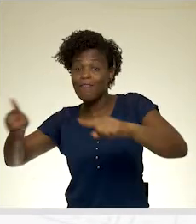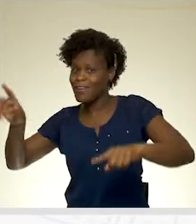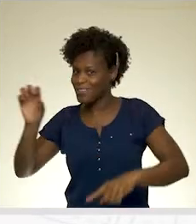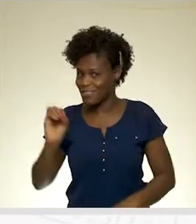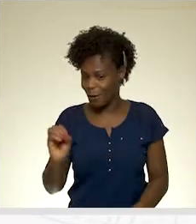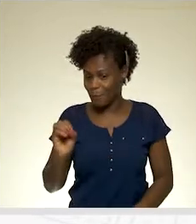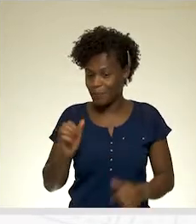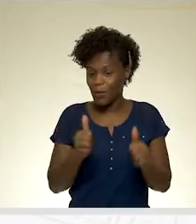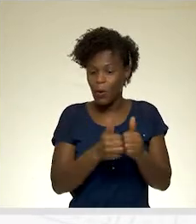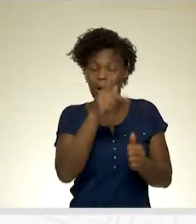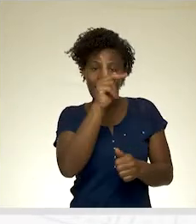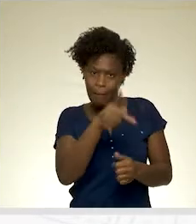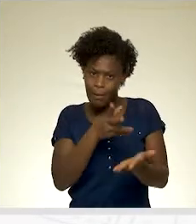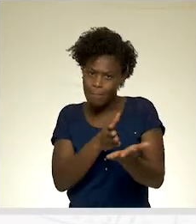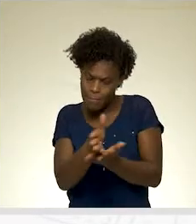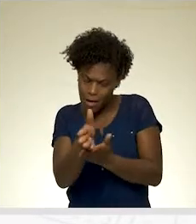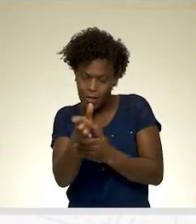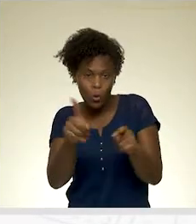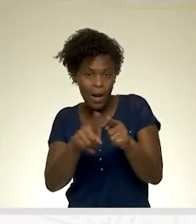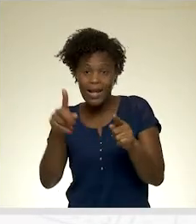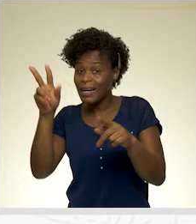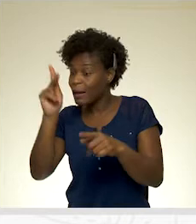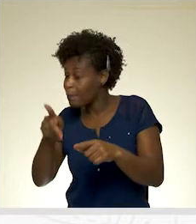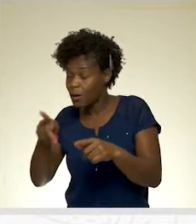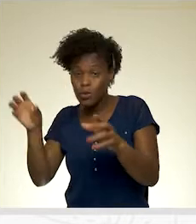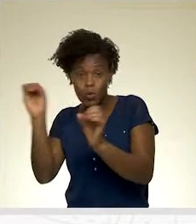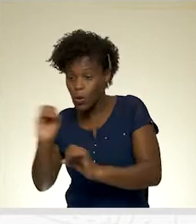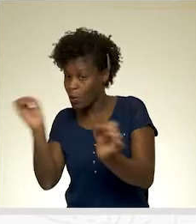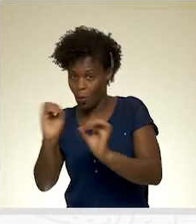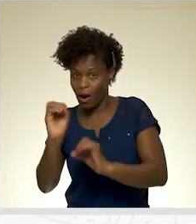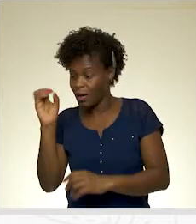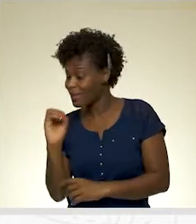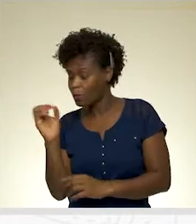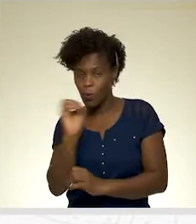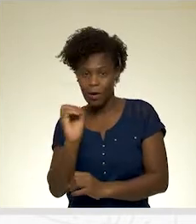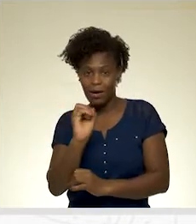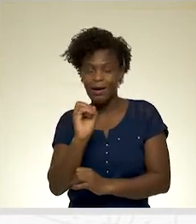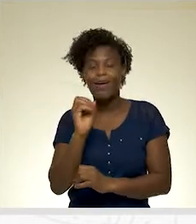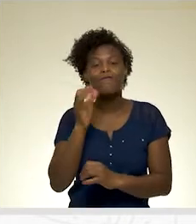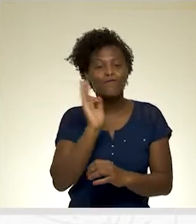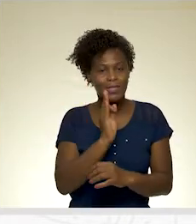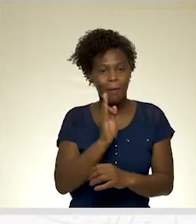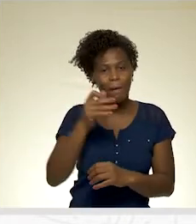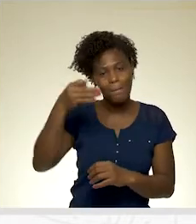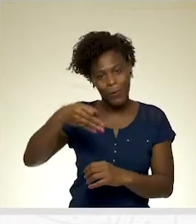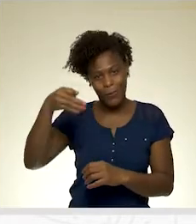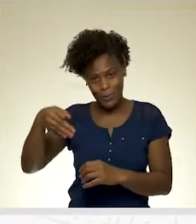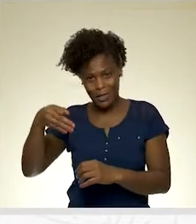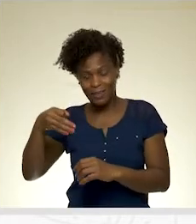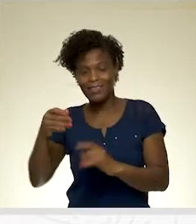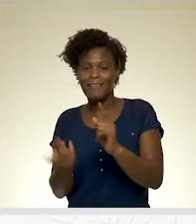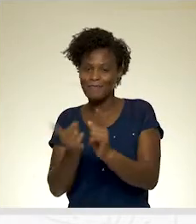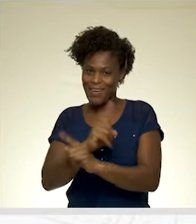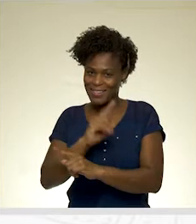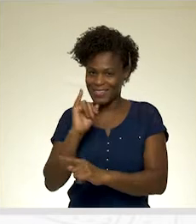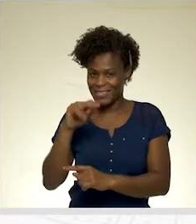zero, com k constante não nula, é uma função de proporcionalidade inversa.